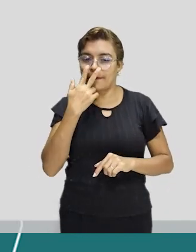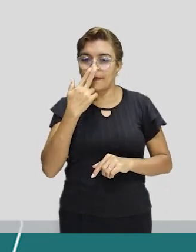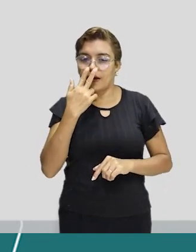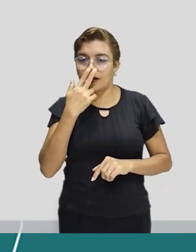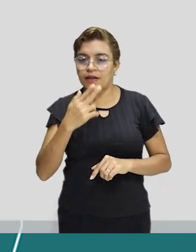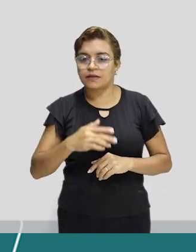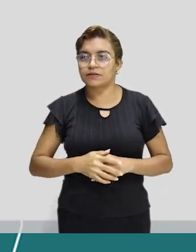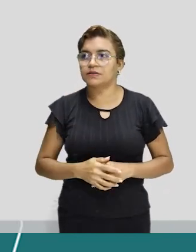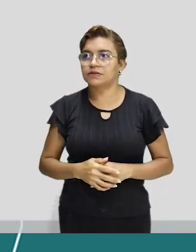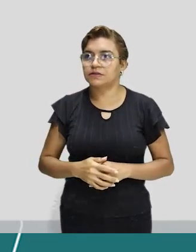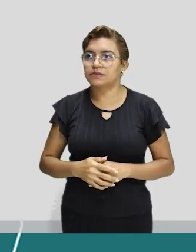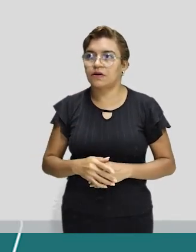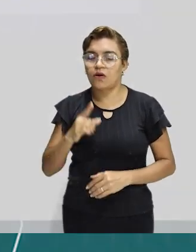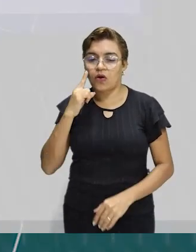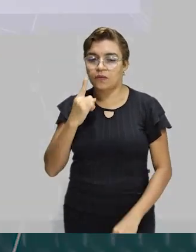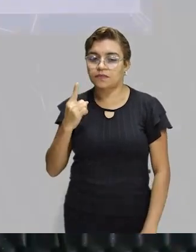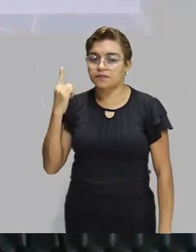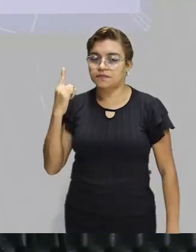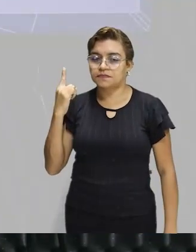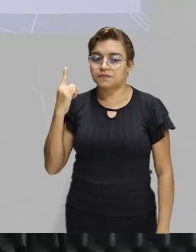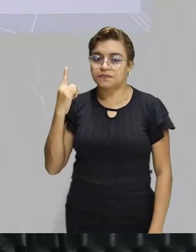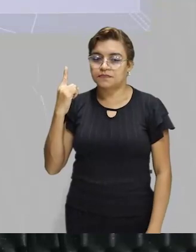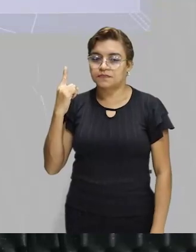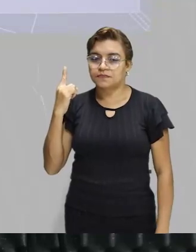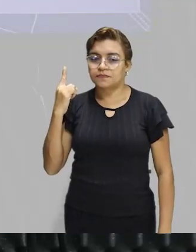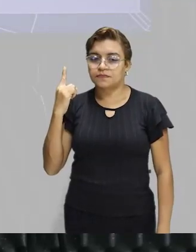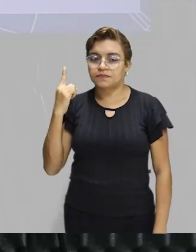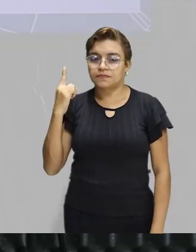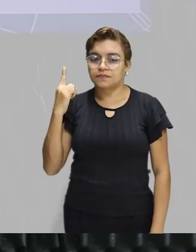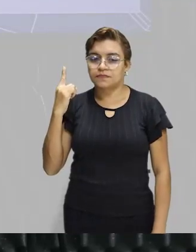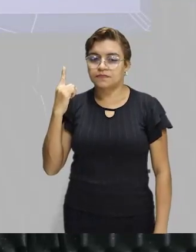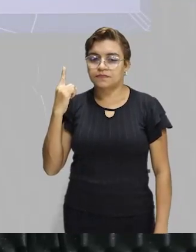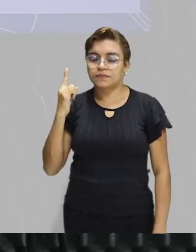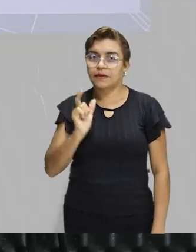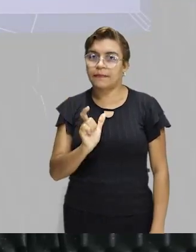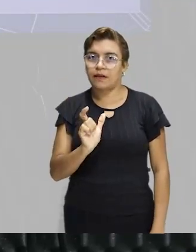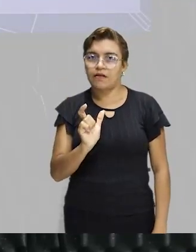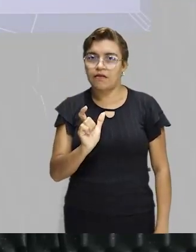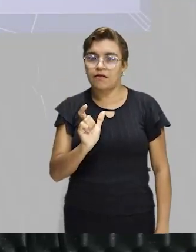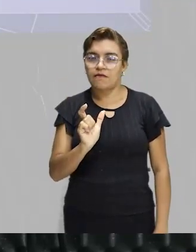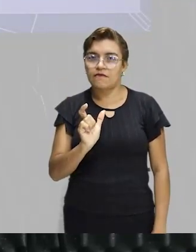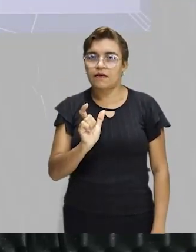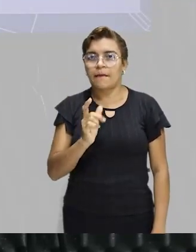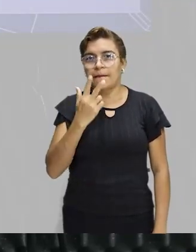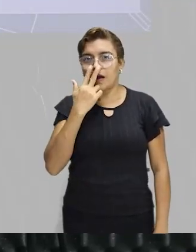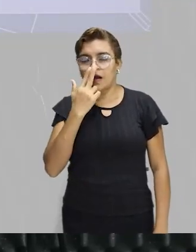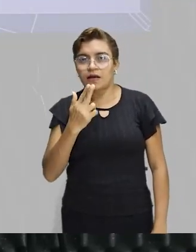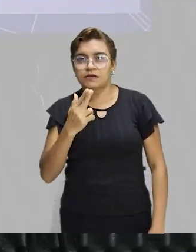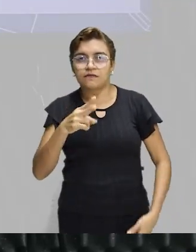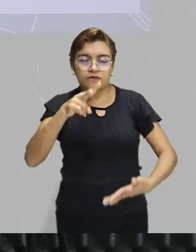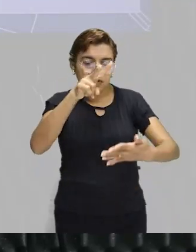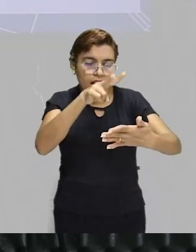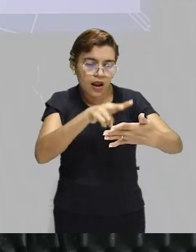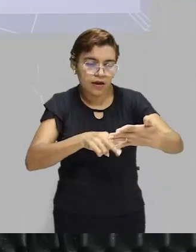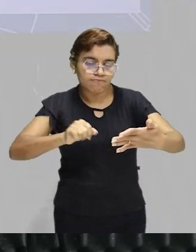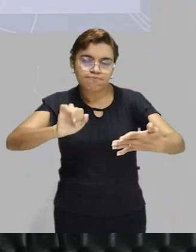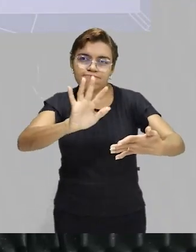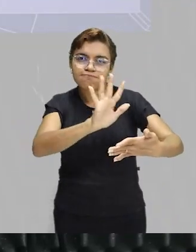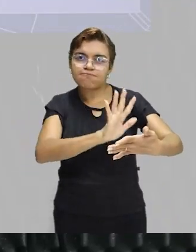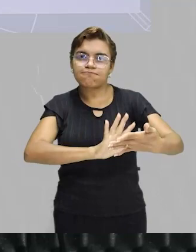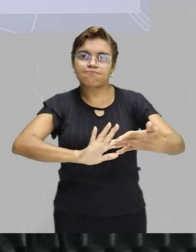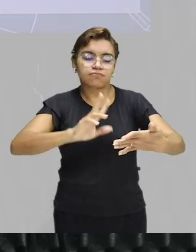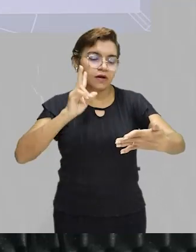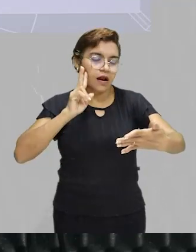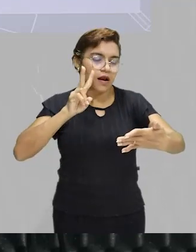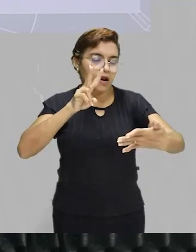tá? S-K-I-M. To skim the text é você dar uma geral nele. É você olhar ele por